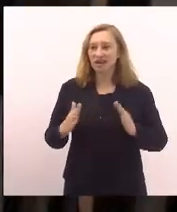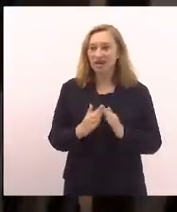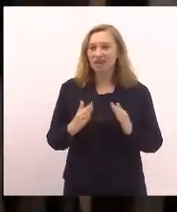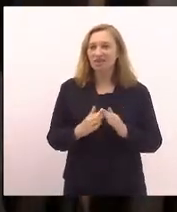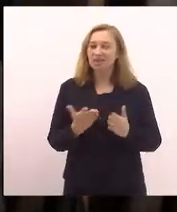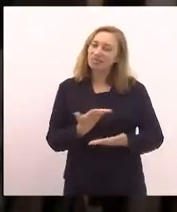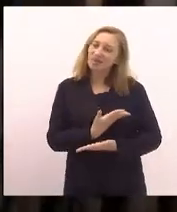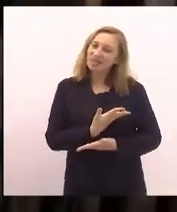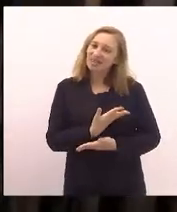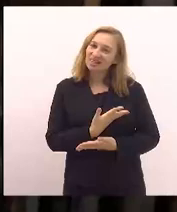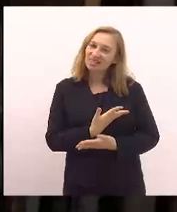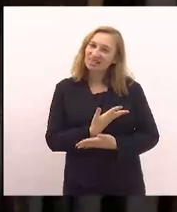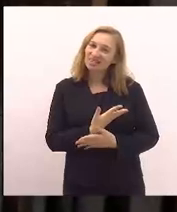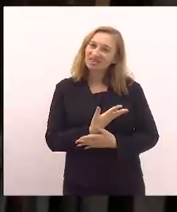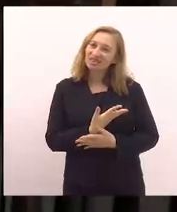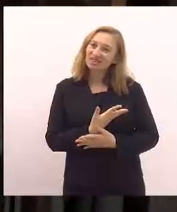querida...